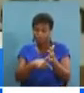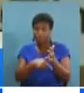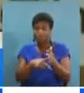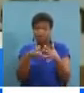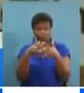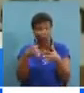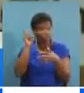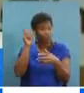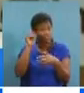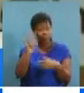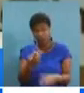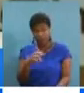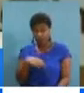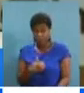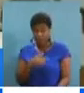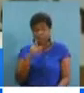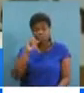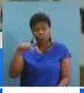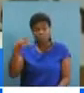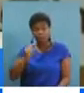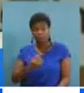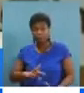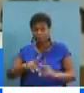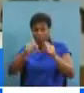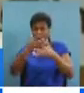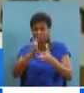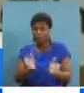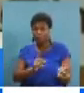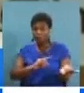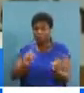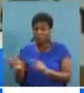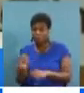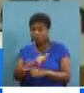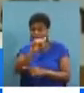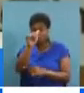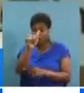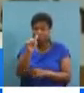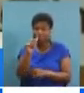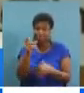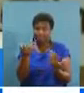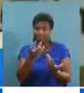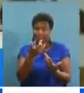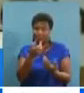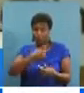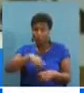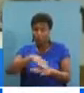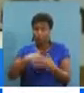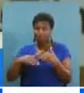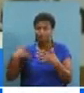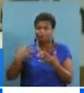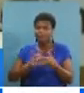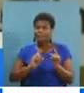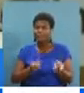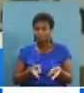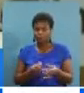projeto estruturante para Cabo Verde e em especial para o desenvolvimento do setor de transporte aéreo, e fizemos-o desde o primeiro